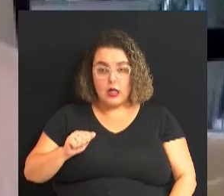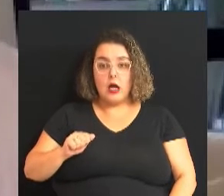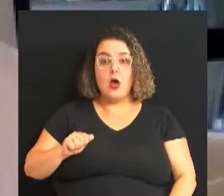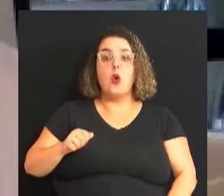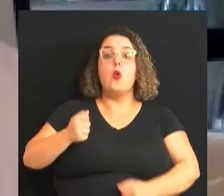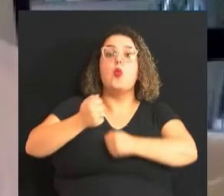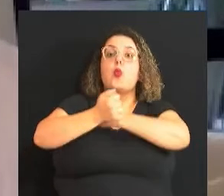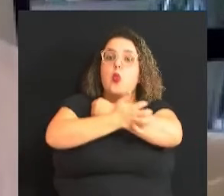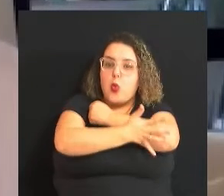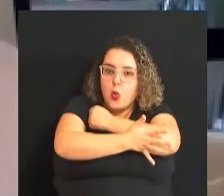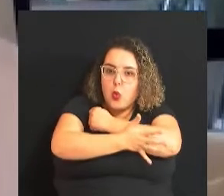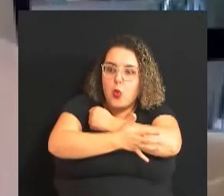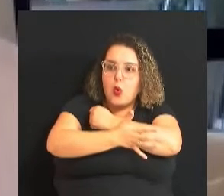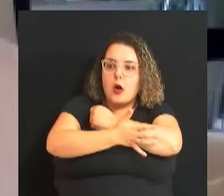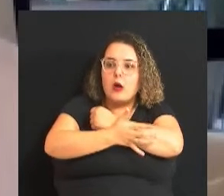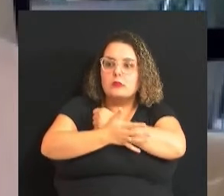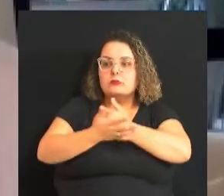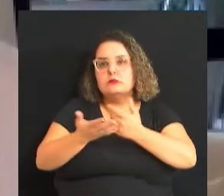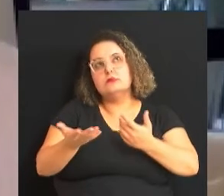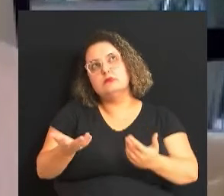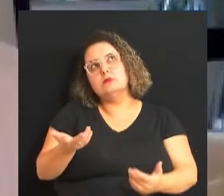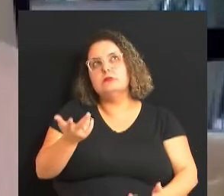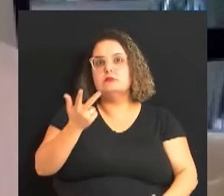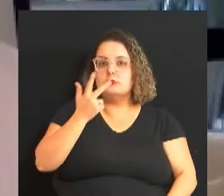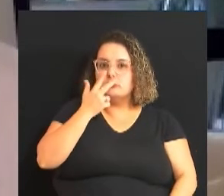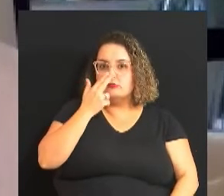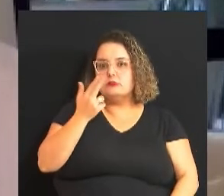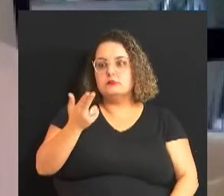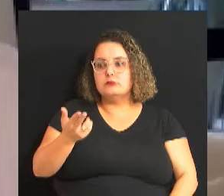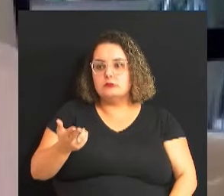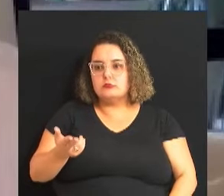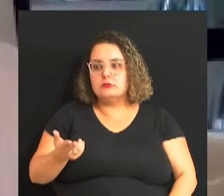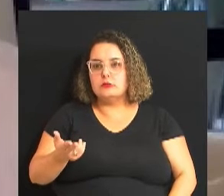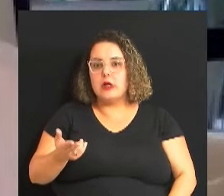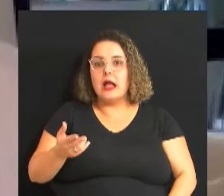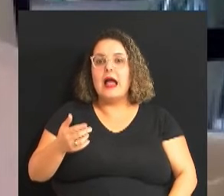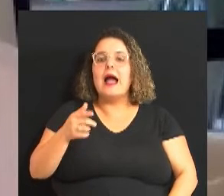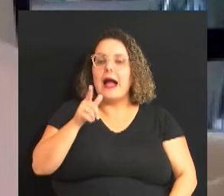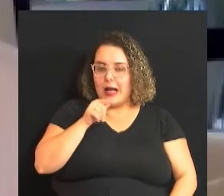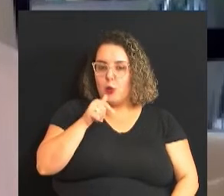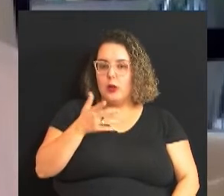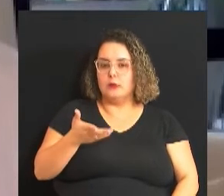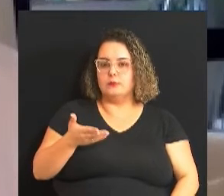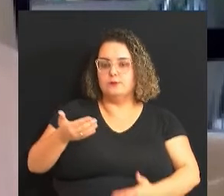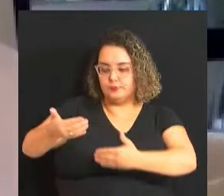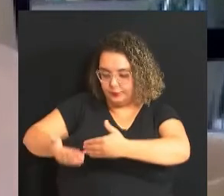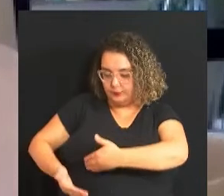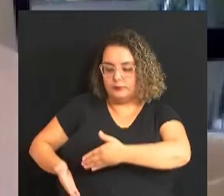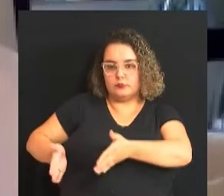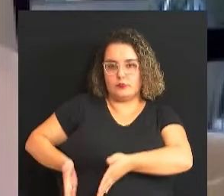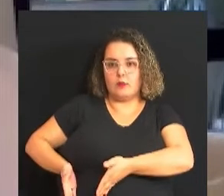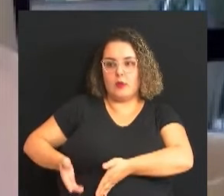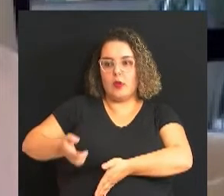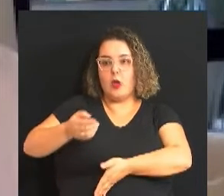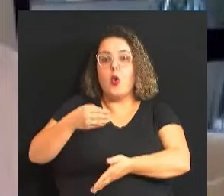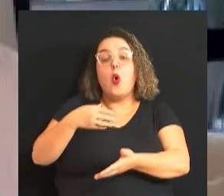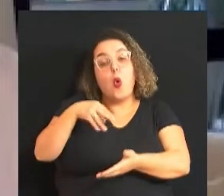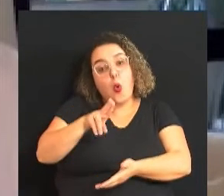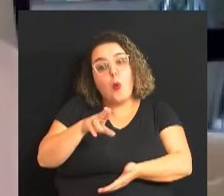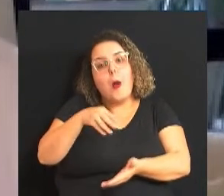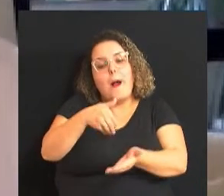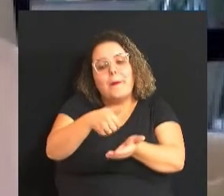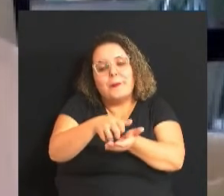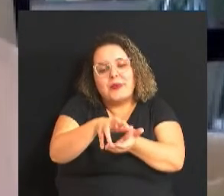da ileostomia ficam relativamente líquidas. Elas ficam quase líquidas ou pastosas.